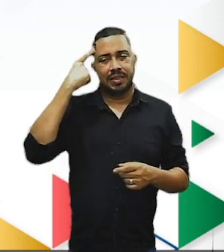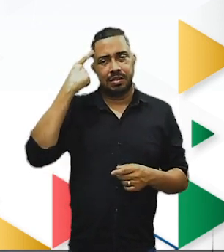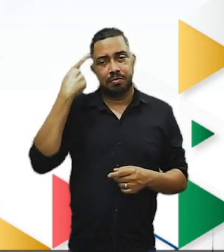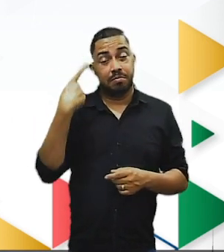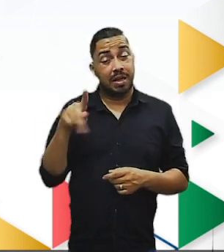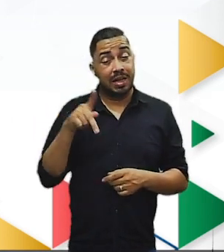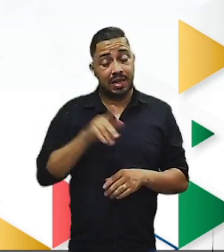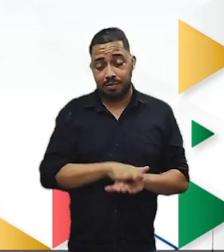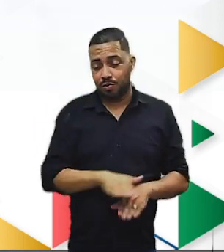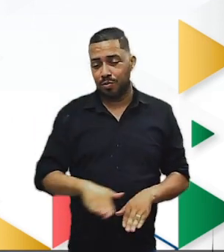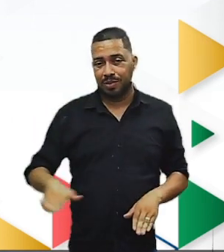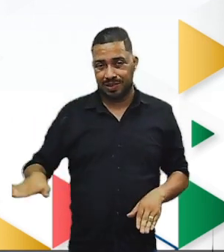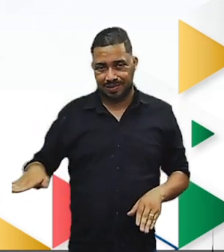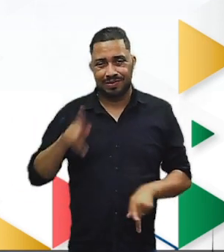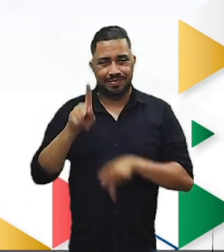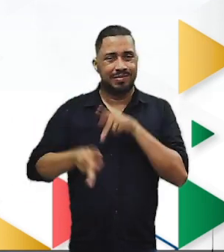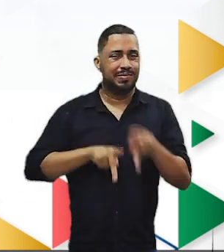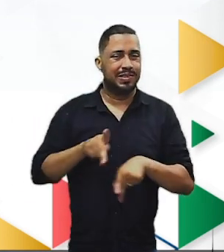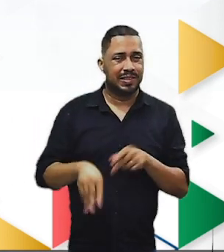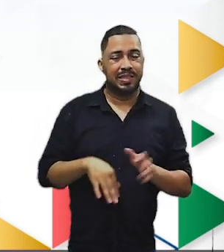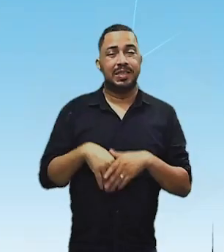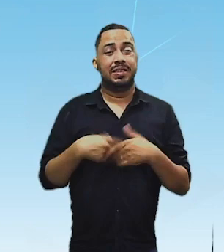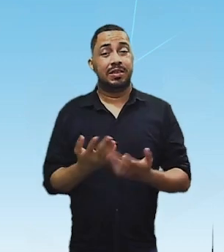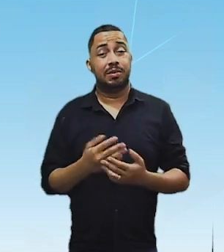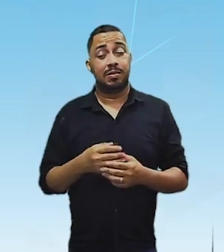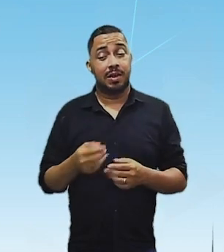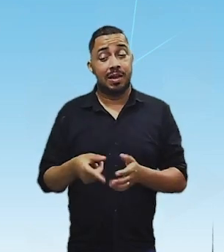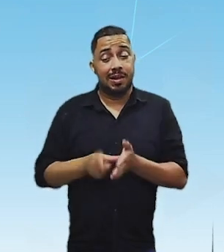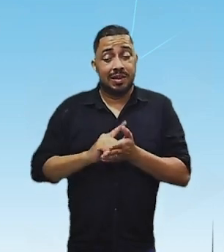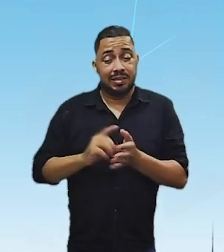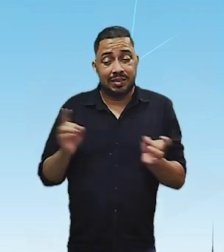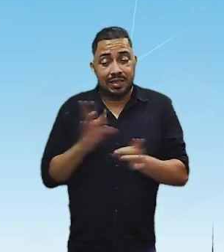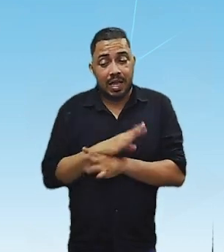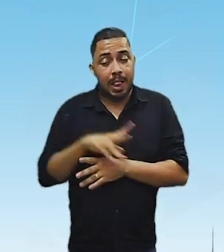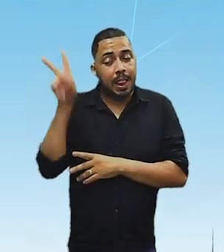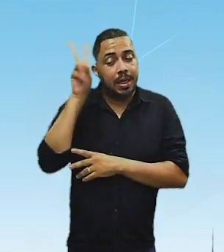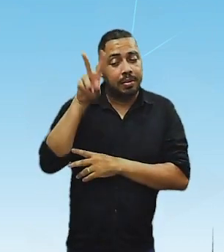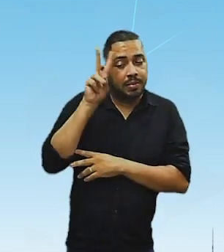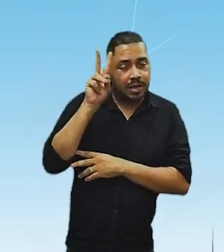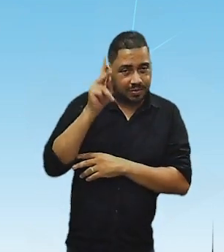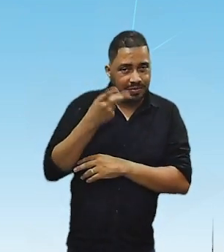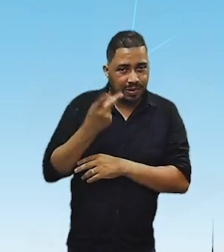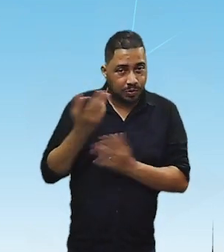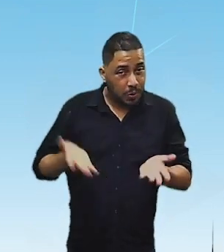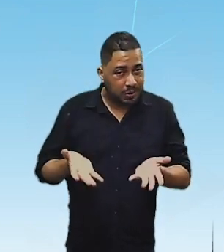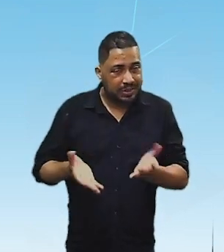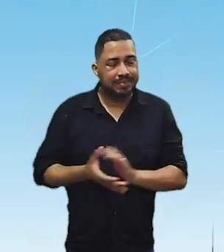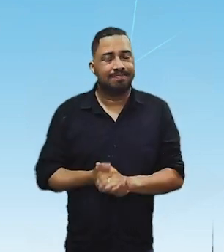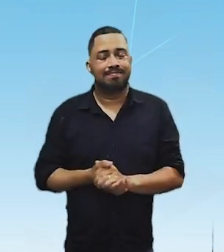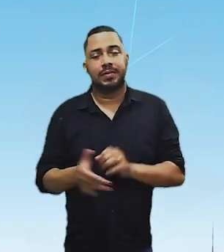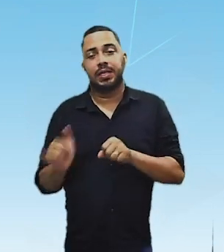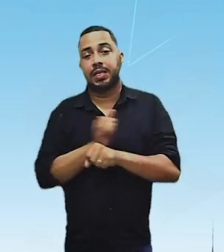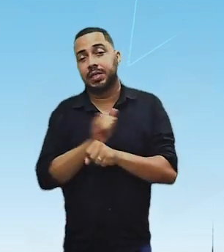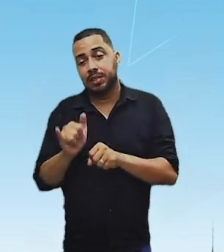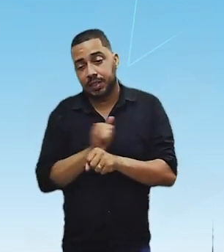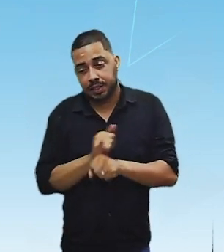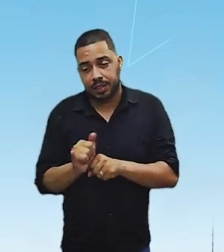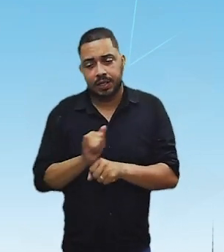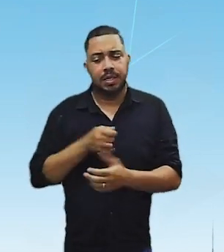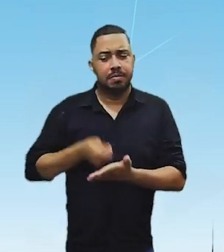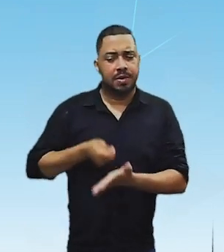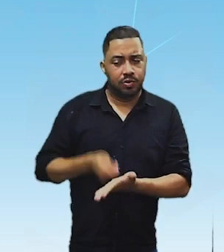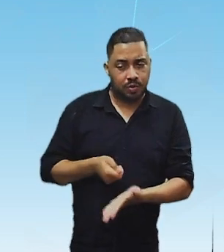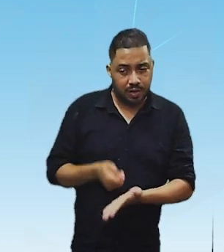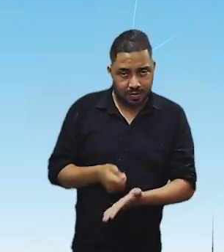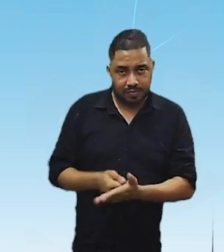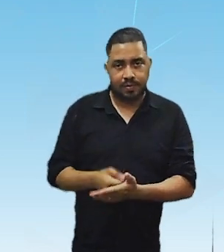público infantil. Então aqui, antes de encerrar, vamos lembrar um pouco que nós falamos hoje, as estratégias persuasivas